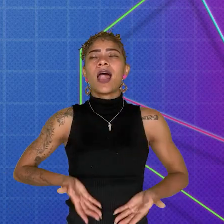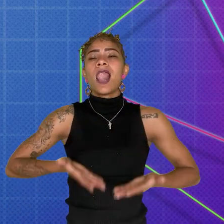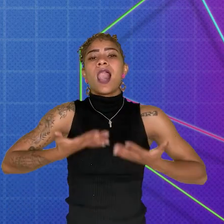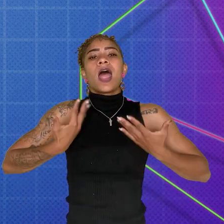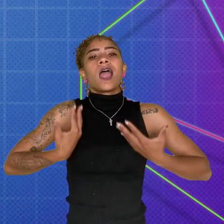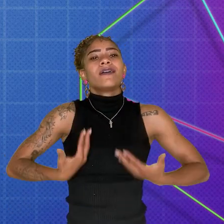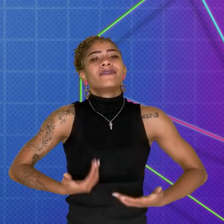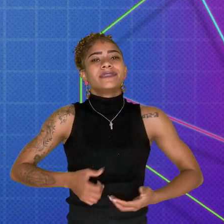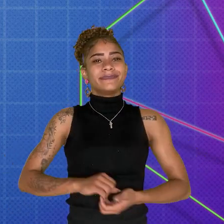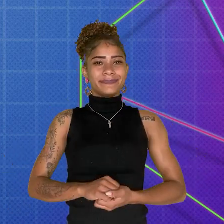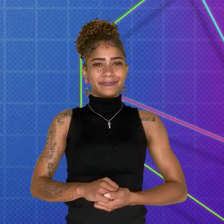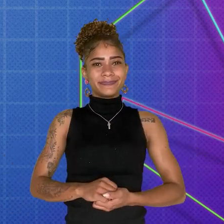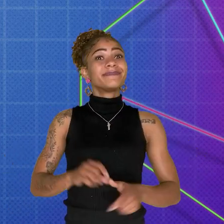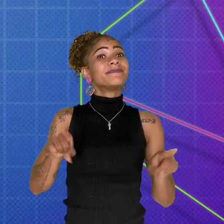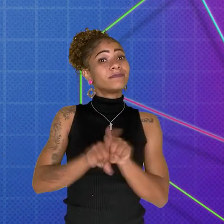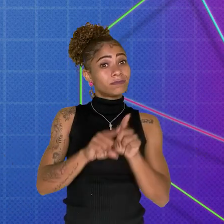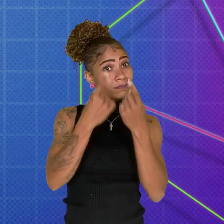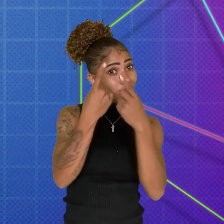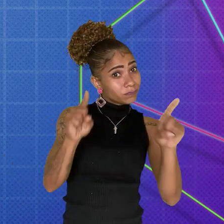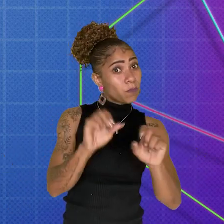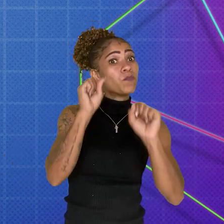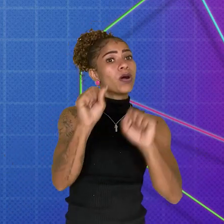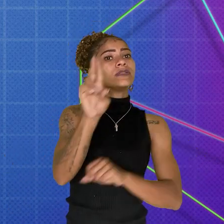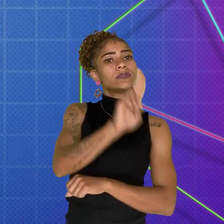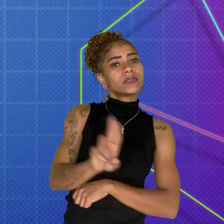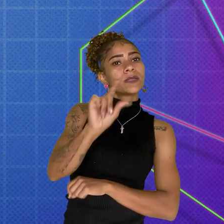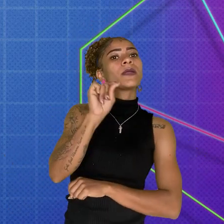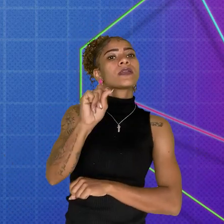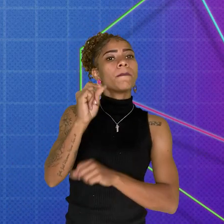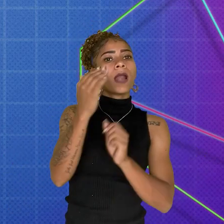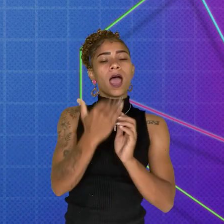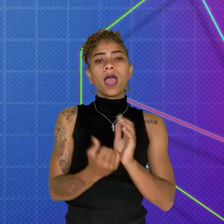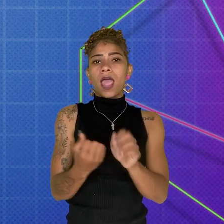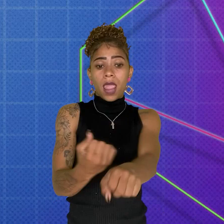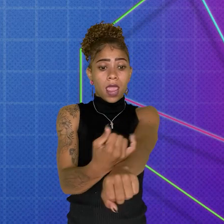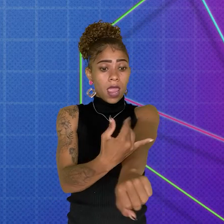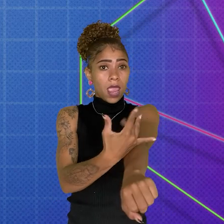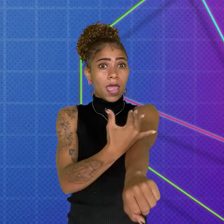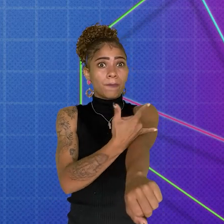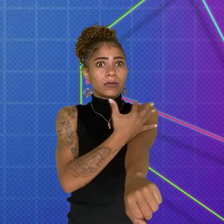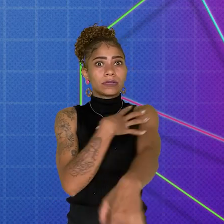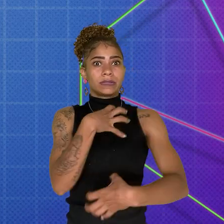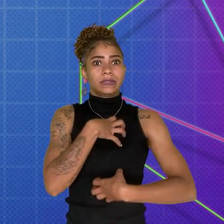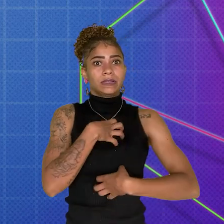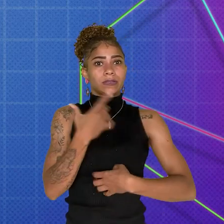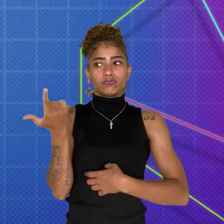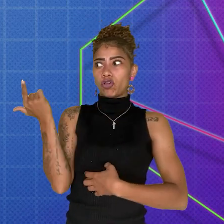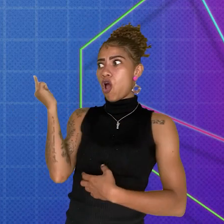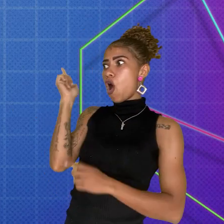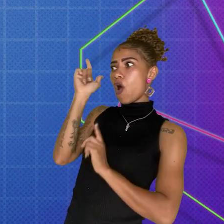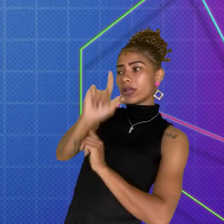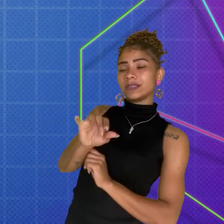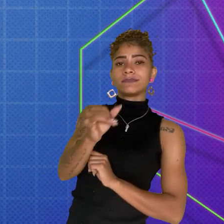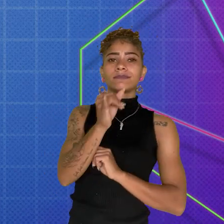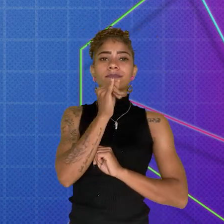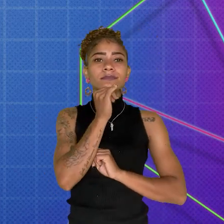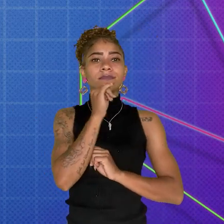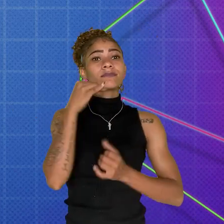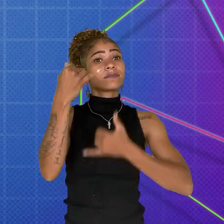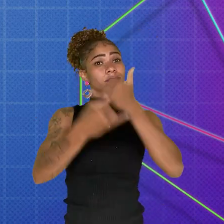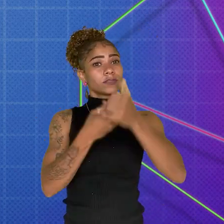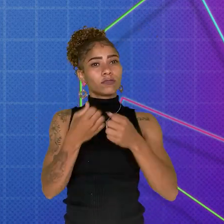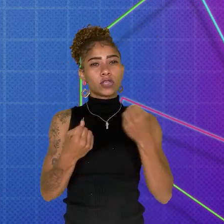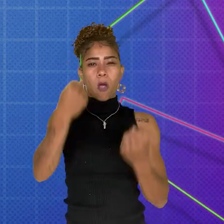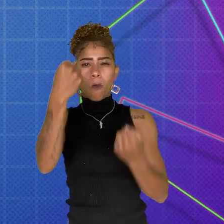serena. A trilha sonora também pode ser usada para aumentar a emoção e a sensação de vitória. Por exemplo,